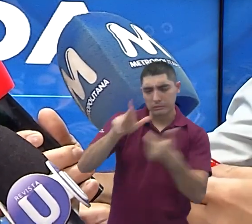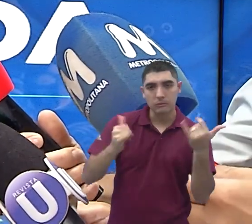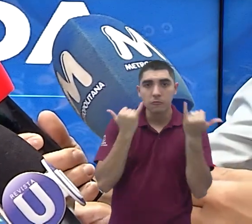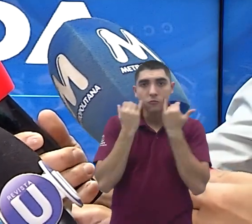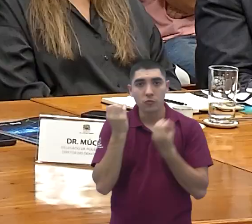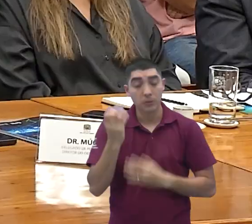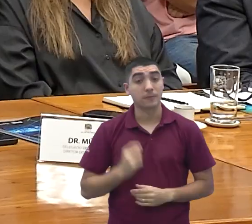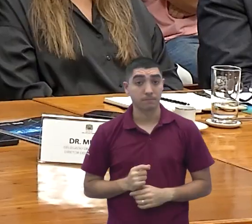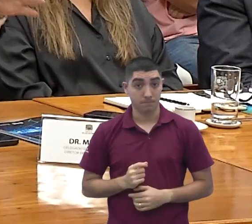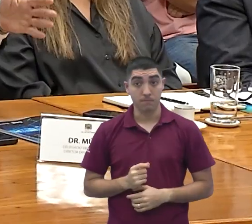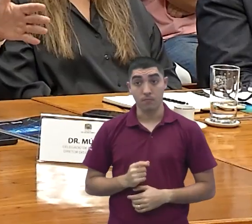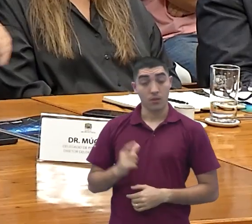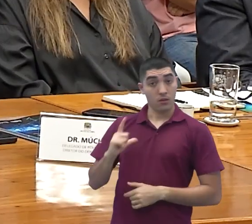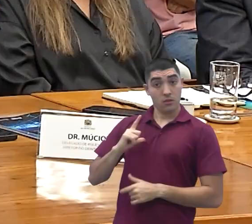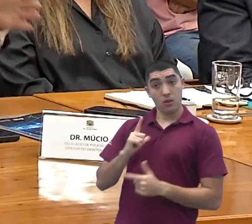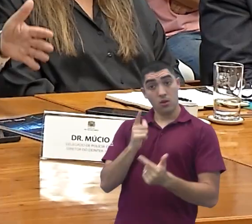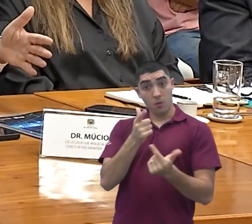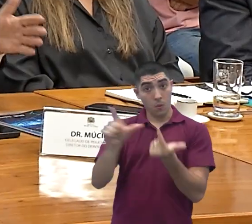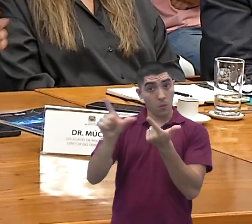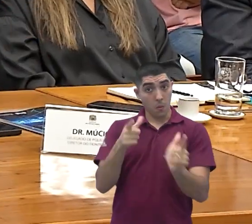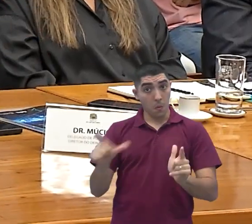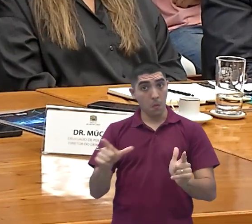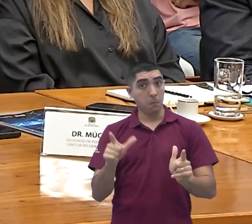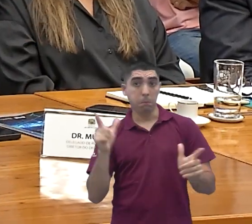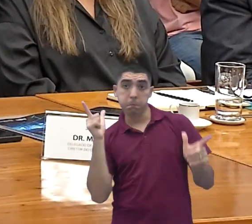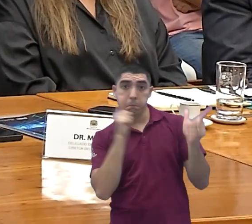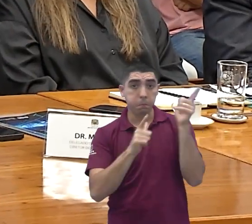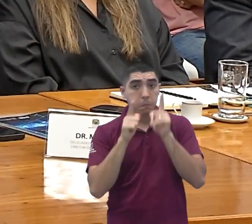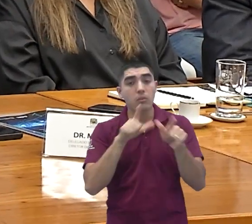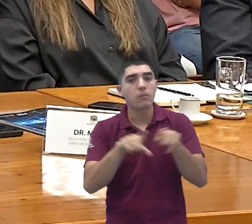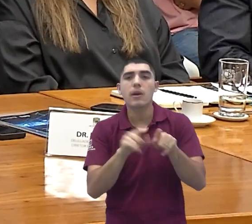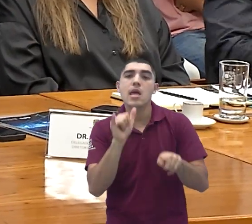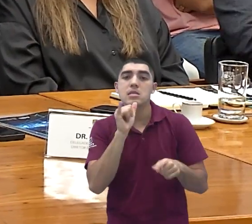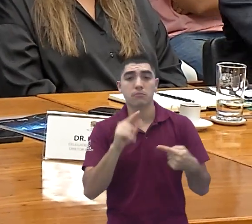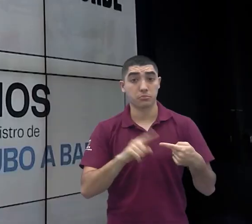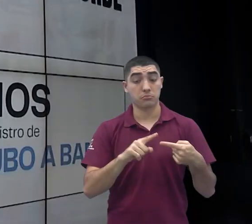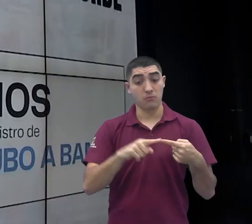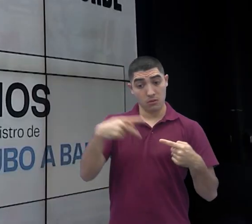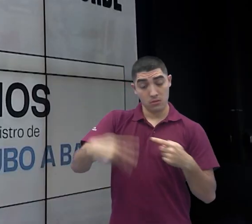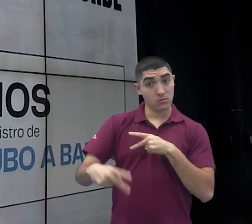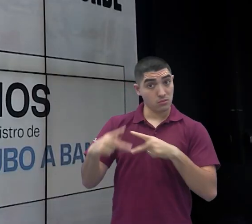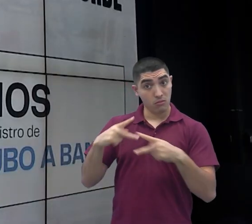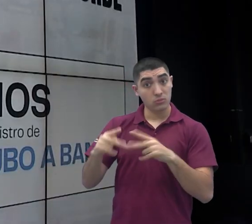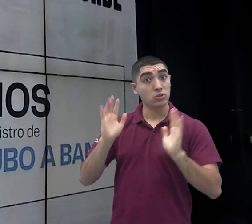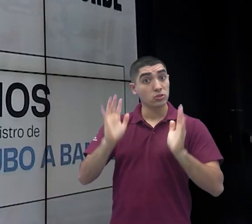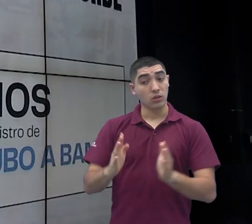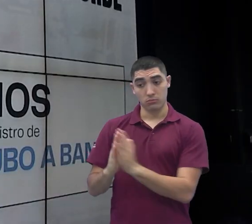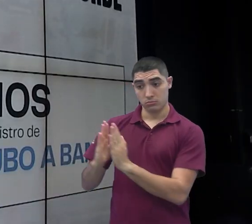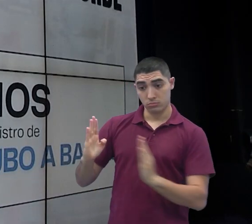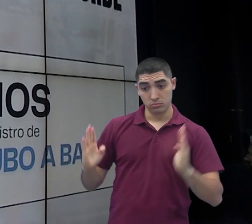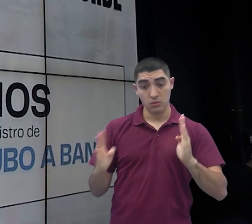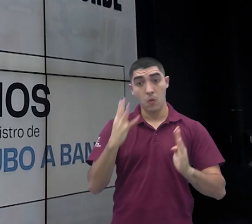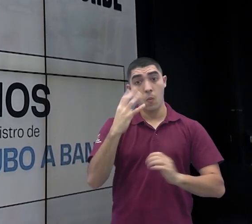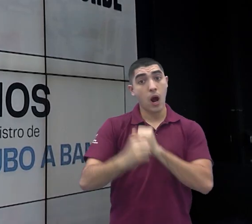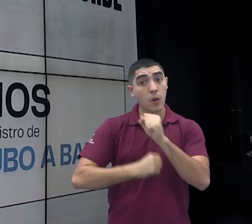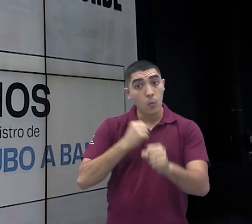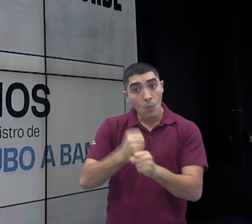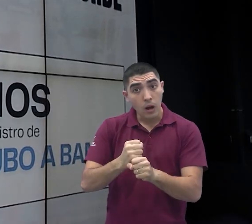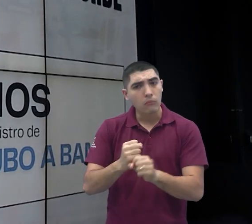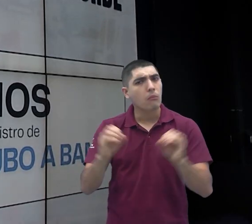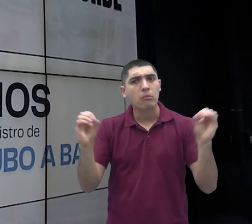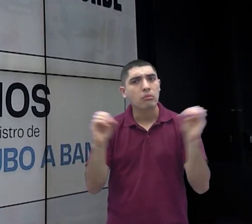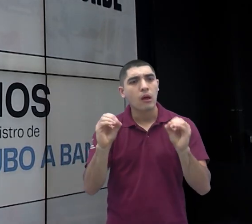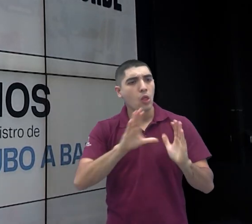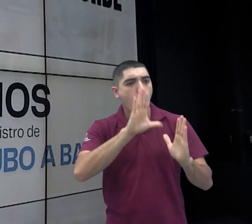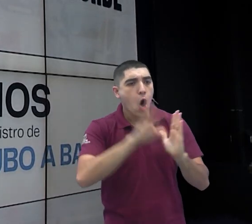os indicadores. Algumas outras marcas também foram comemoradas, como a de que São José está há 4